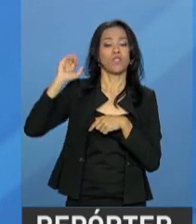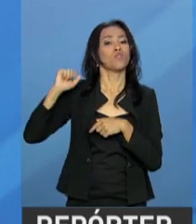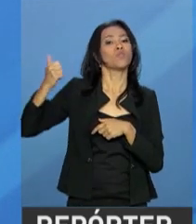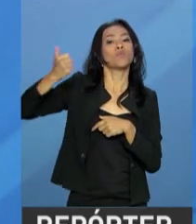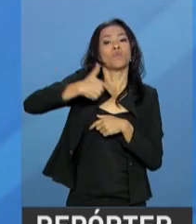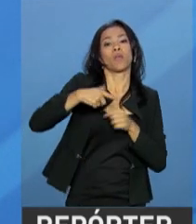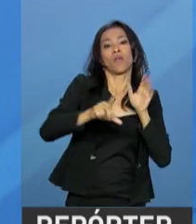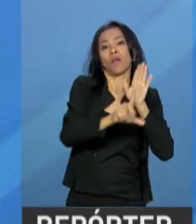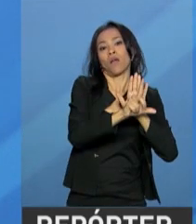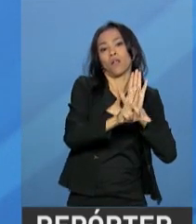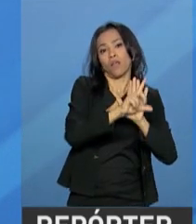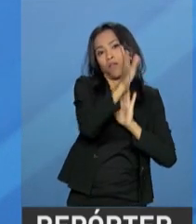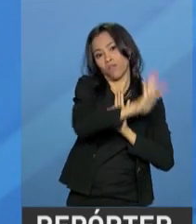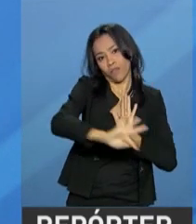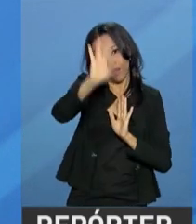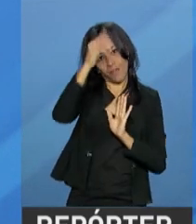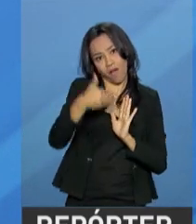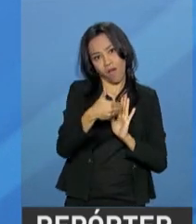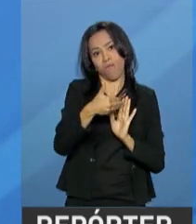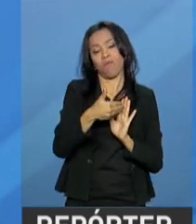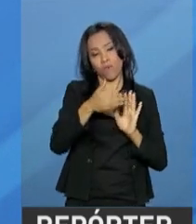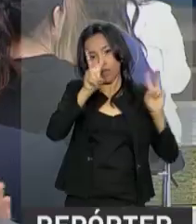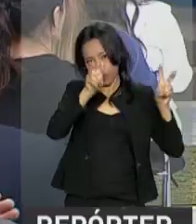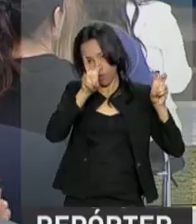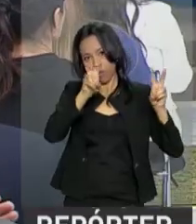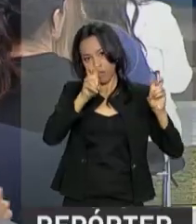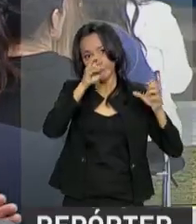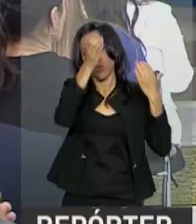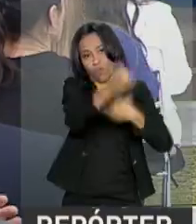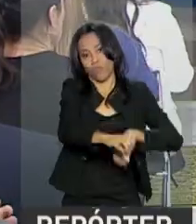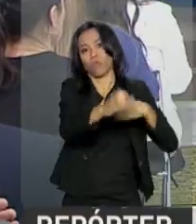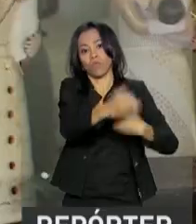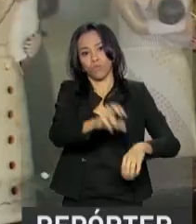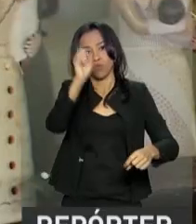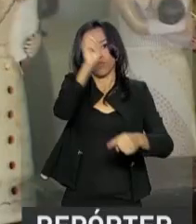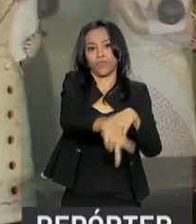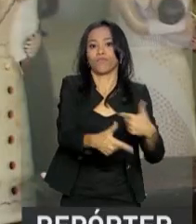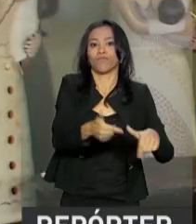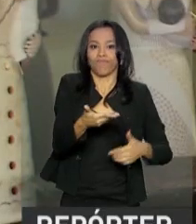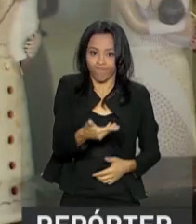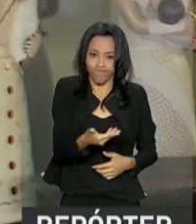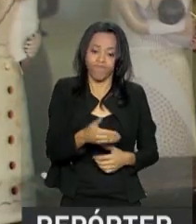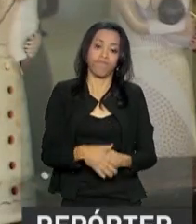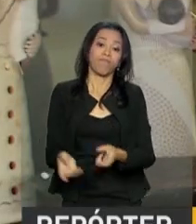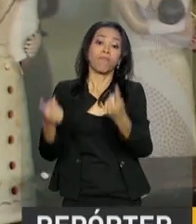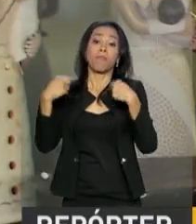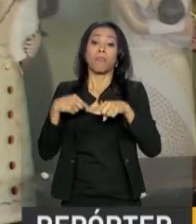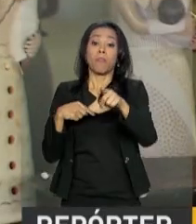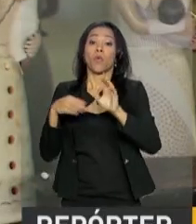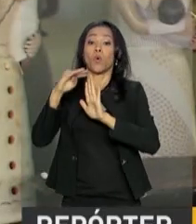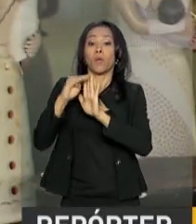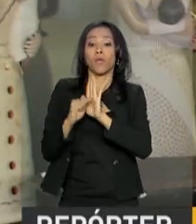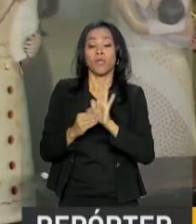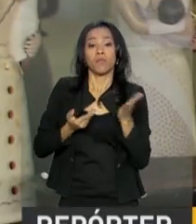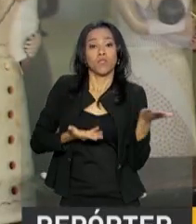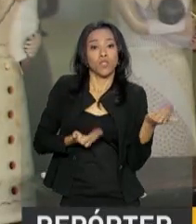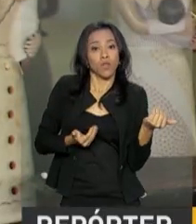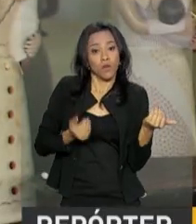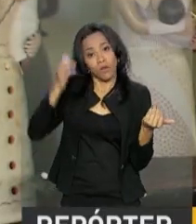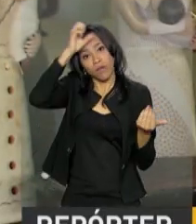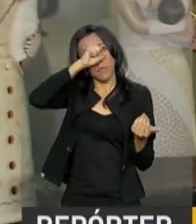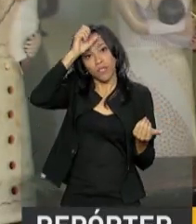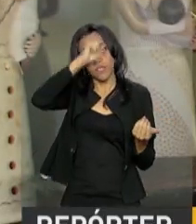federal a respeito dos concursos públicos. O programa Jovem Aprendiz foi lançado pelo